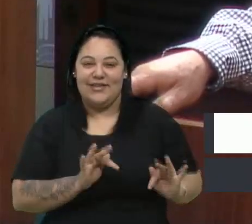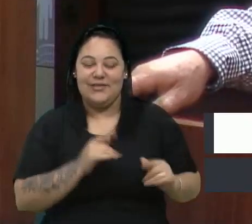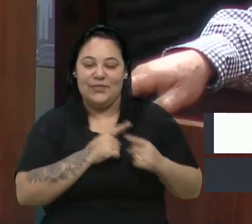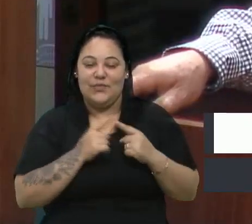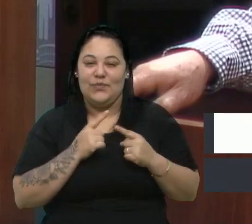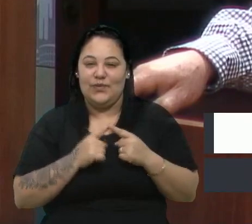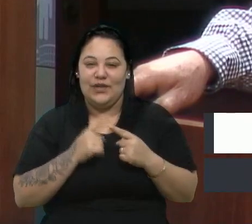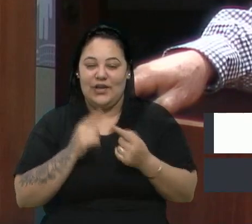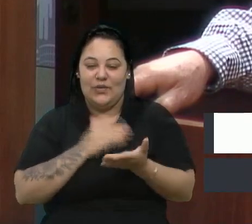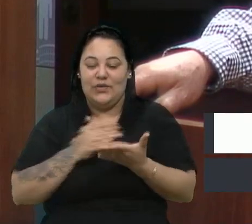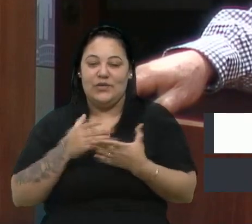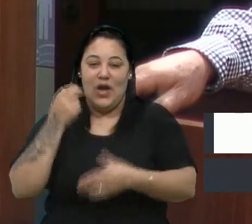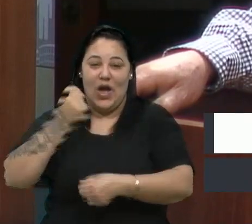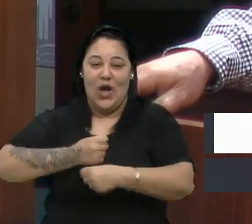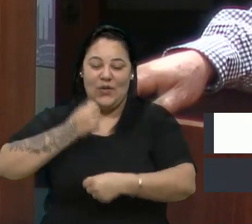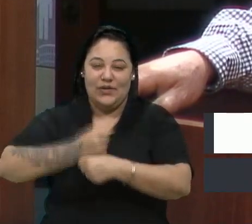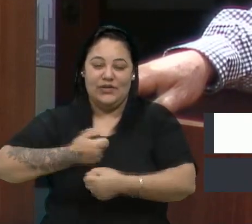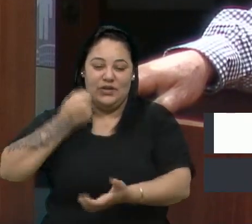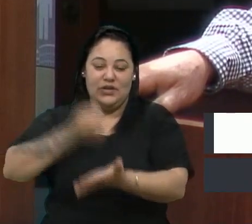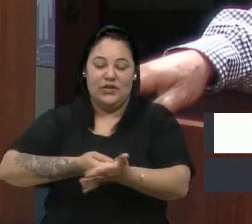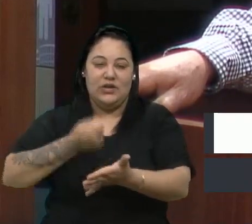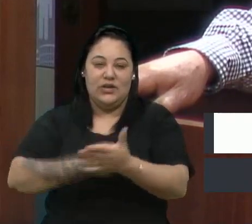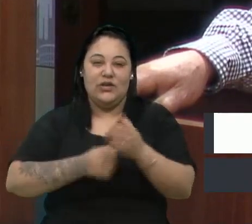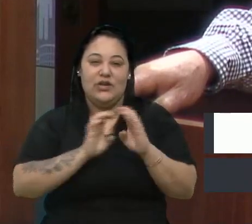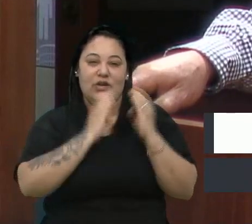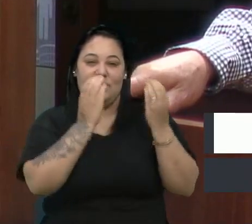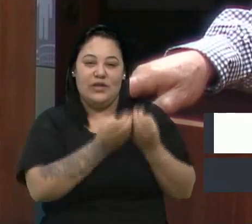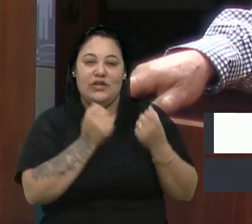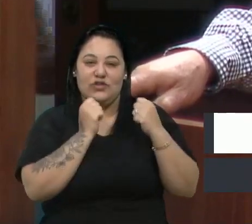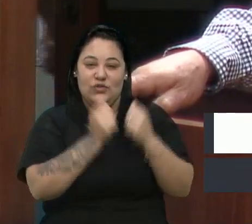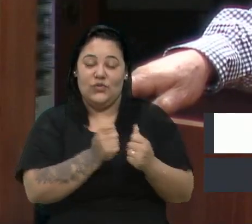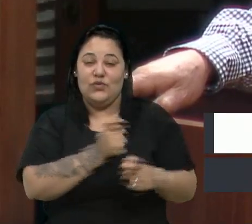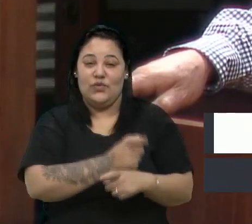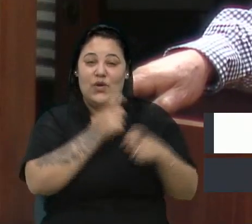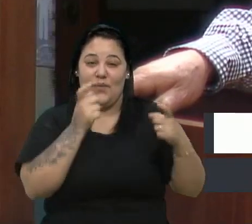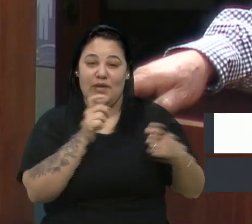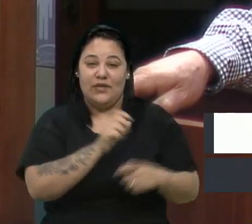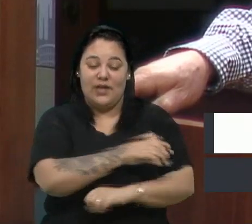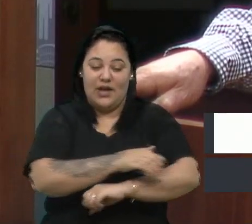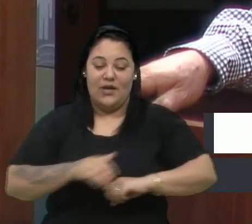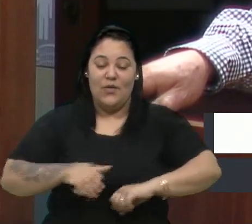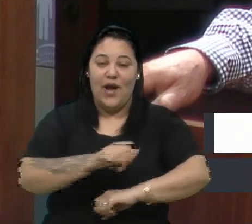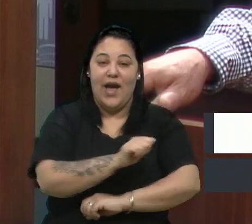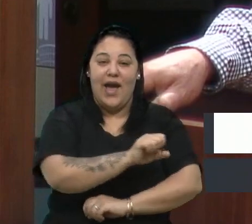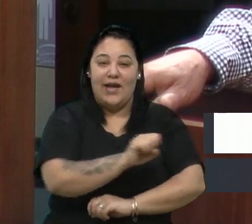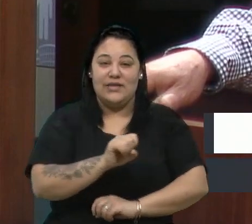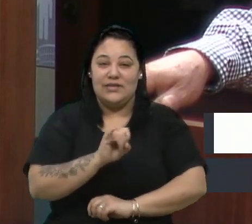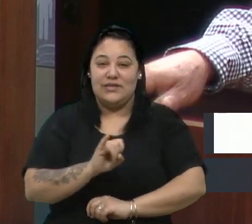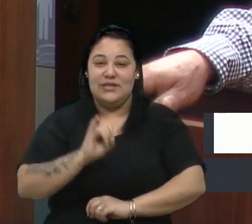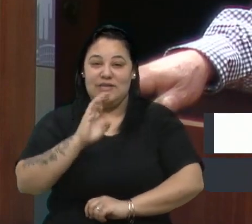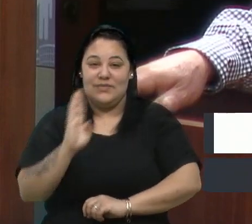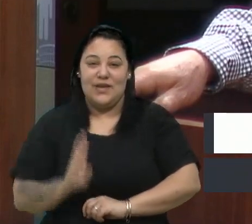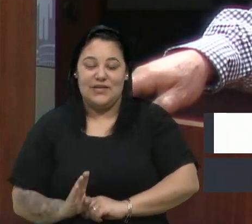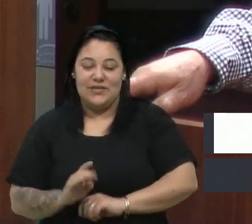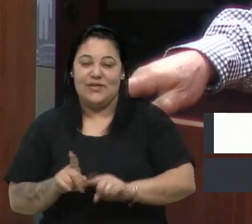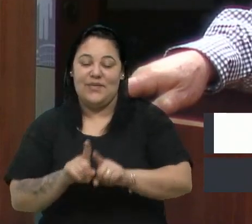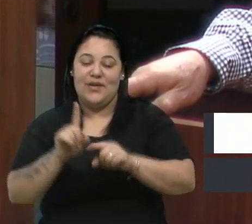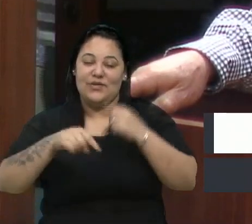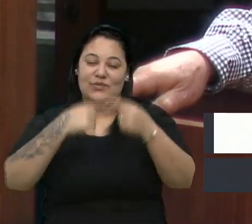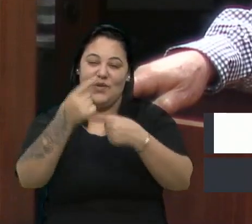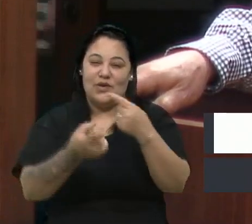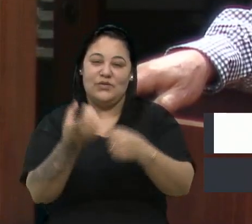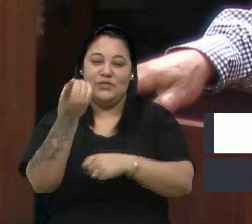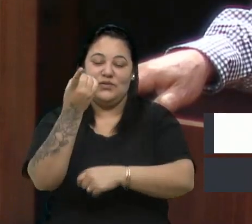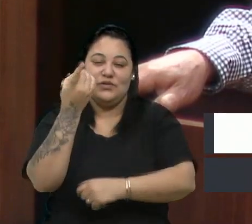dele com a comunidade. Enfim, sempre o nosso apoio da ampliação da CIS Brasil, né, rezador? Então, nos próximos dias a gente vai